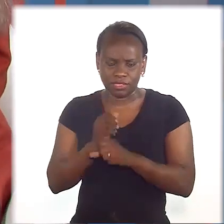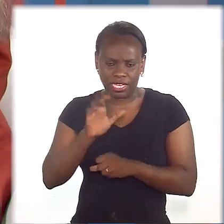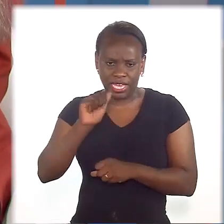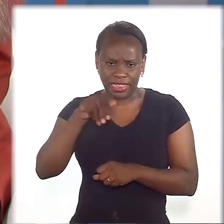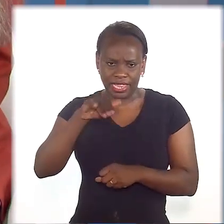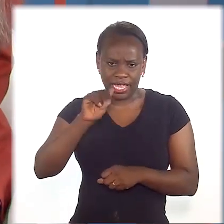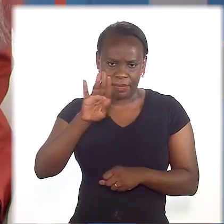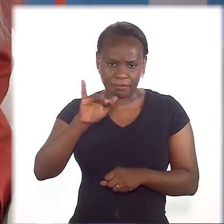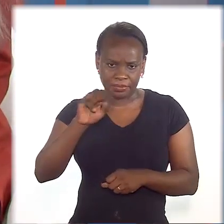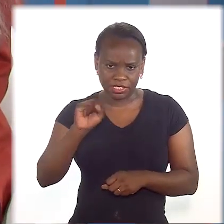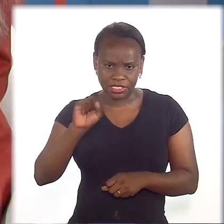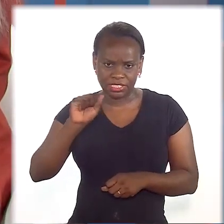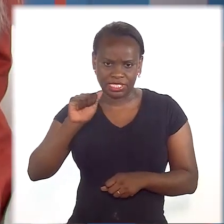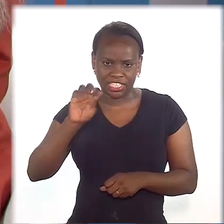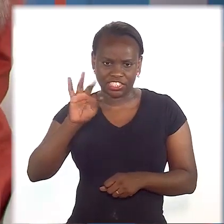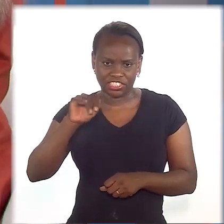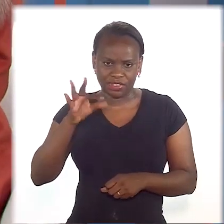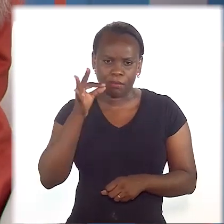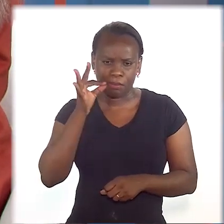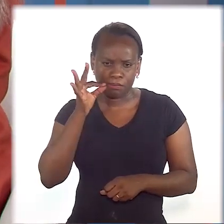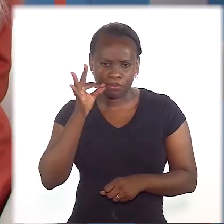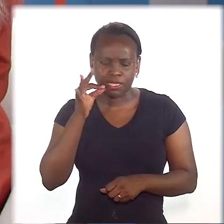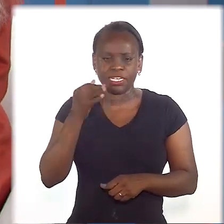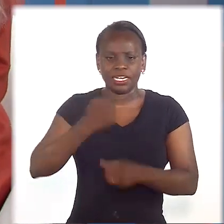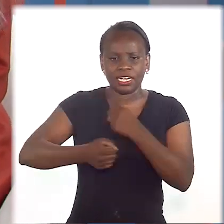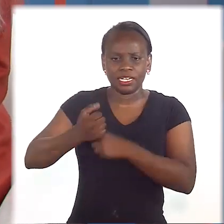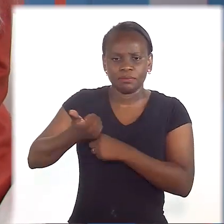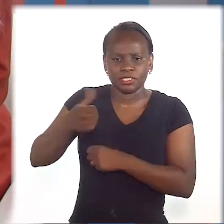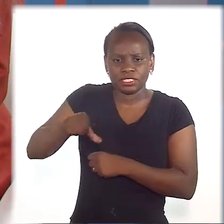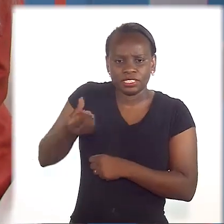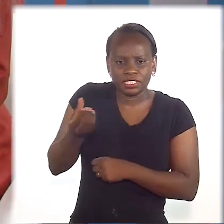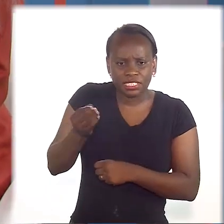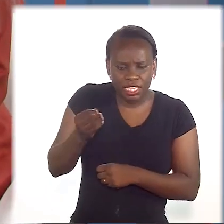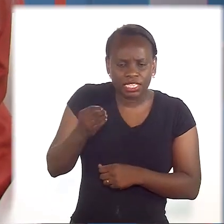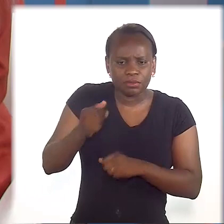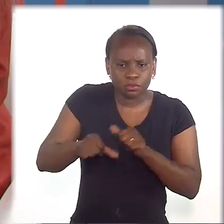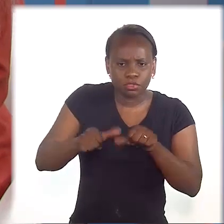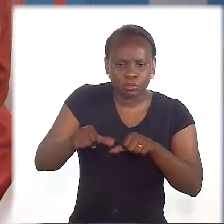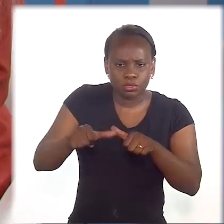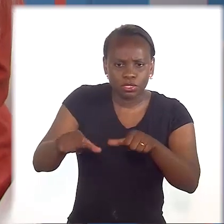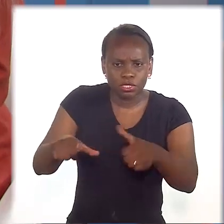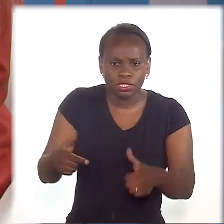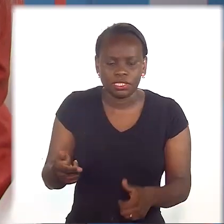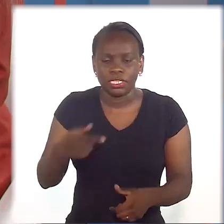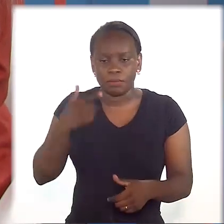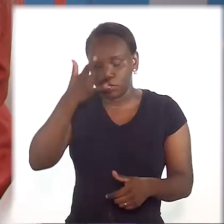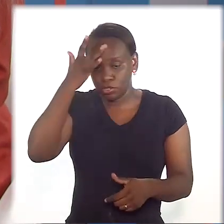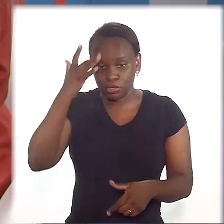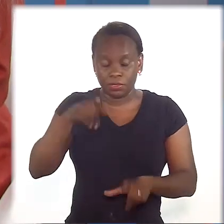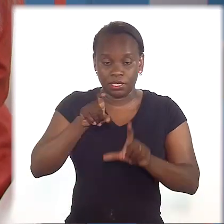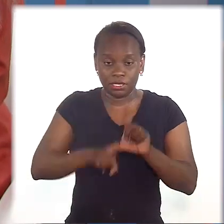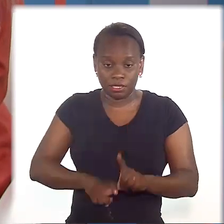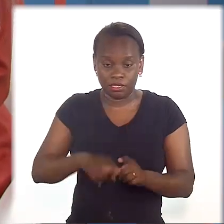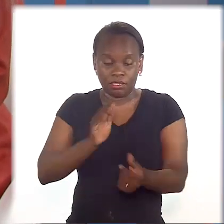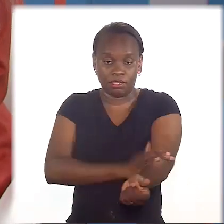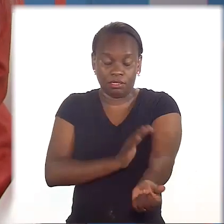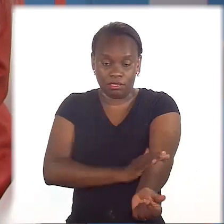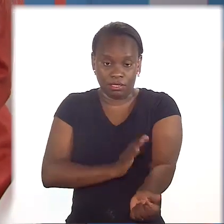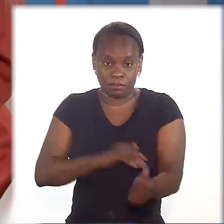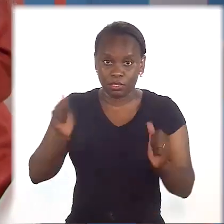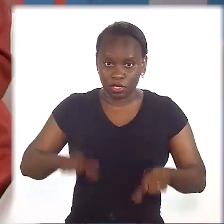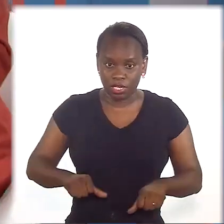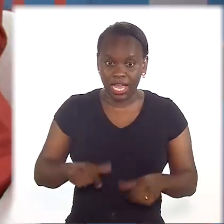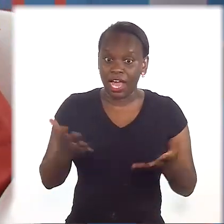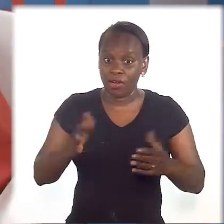sativa, a maconha, desde a década de 60, vem sendo modificada para aumentar o seu poder dependógeno? E